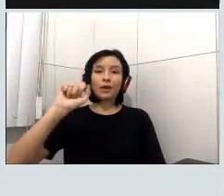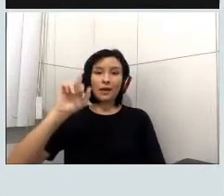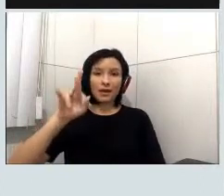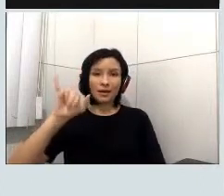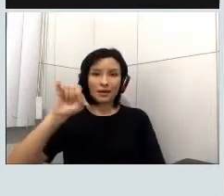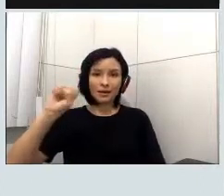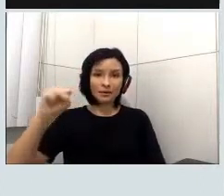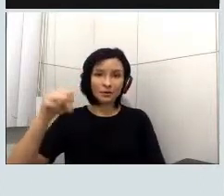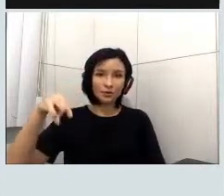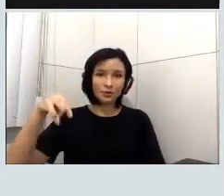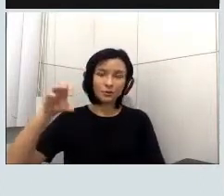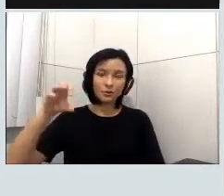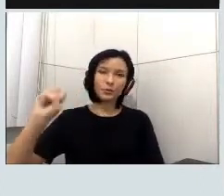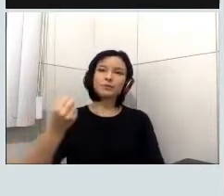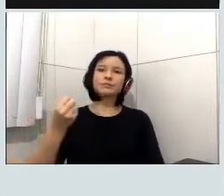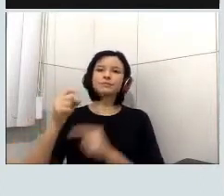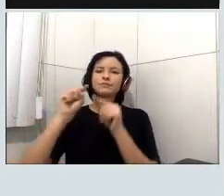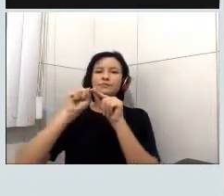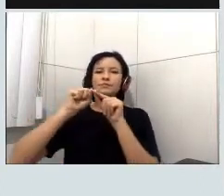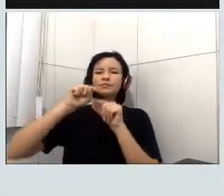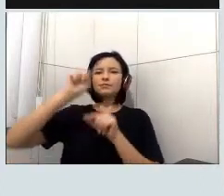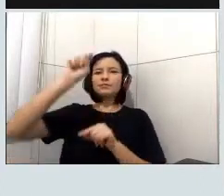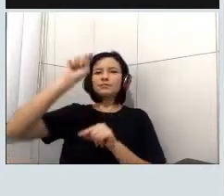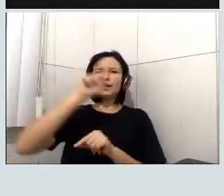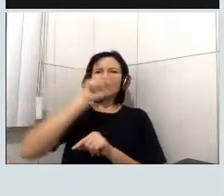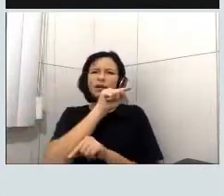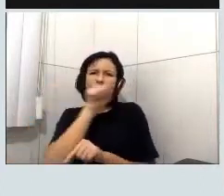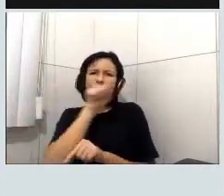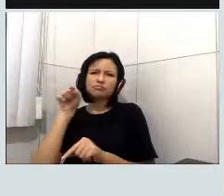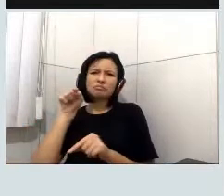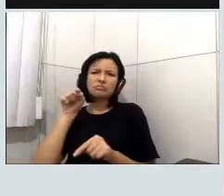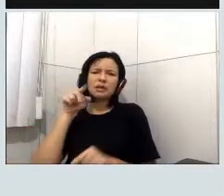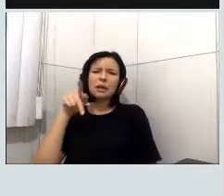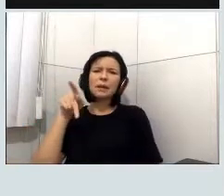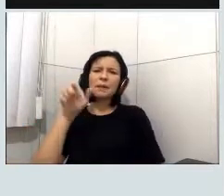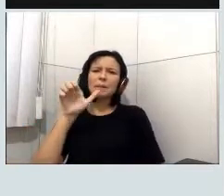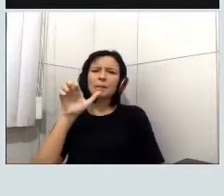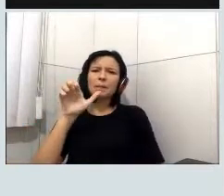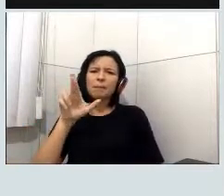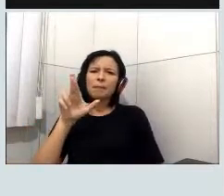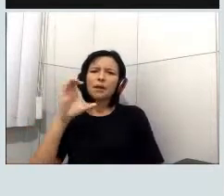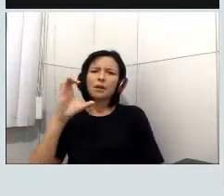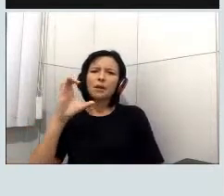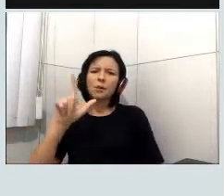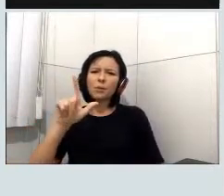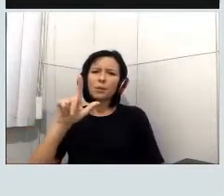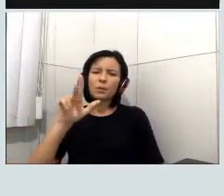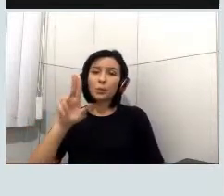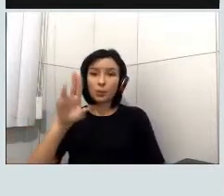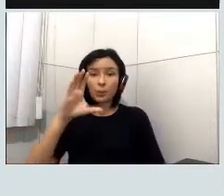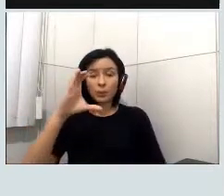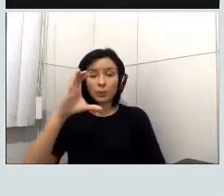É, retas perpendiculares. Vocês estão vendo aí